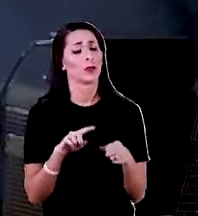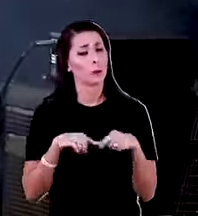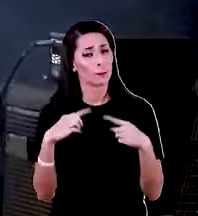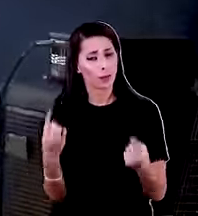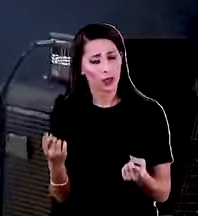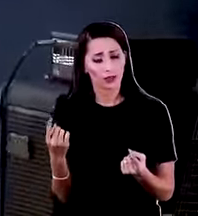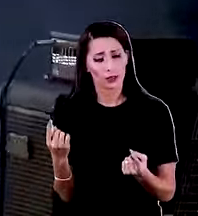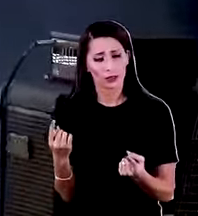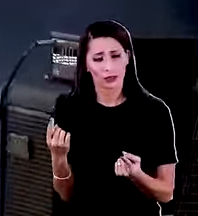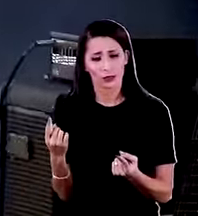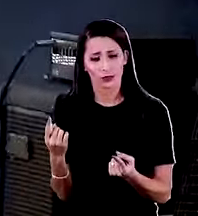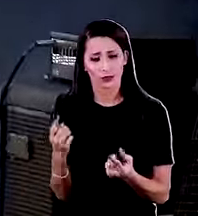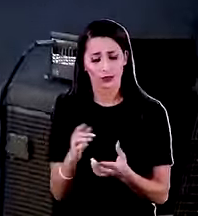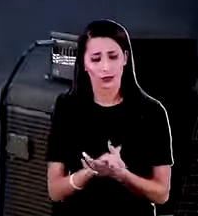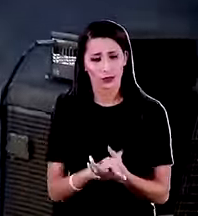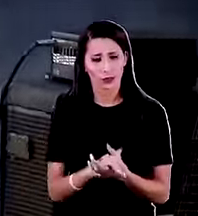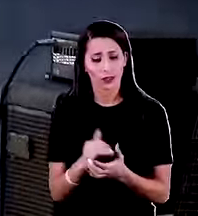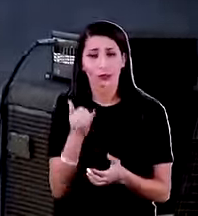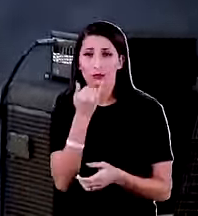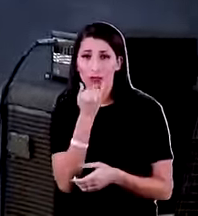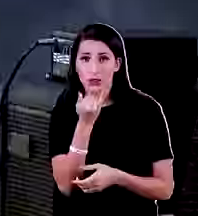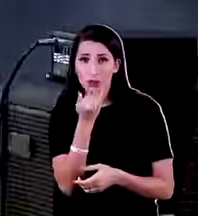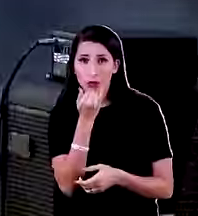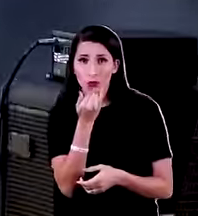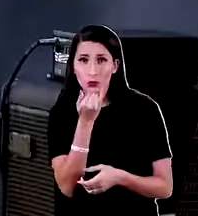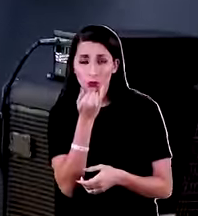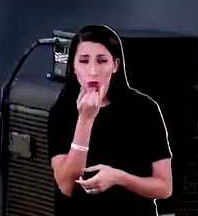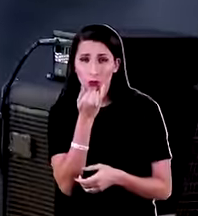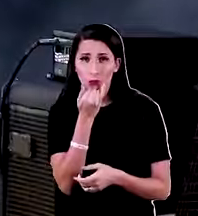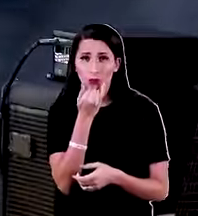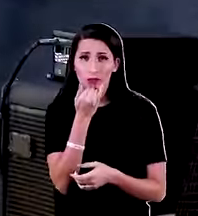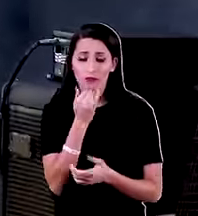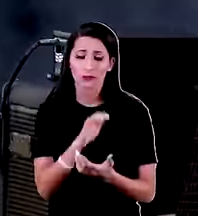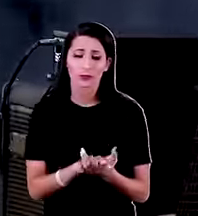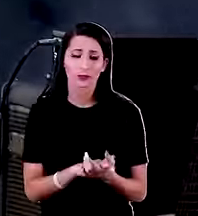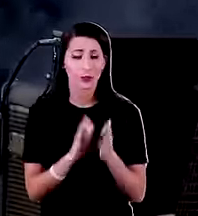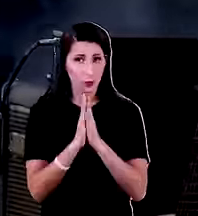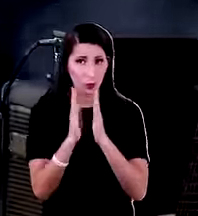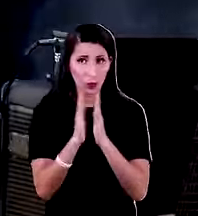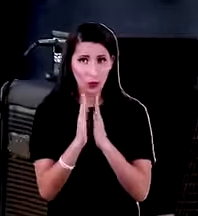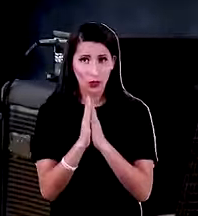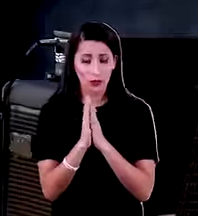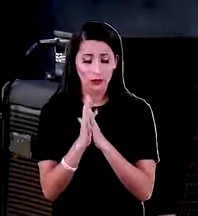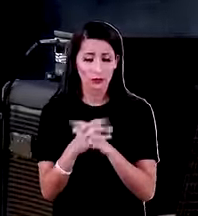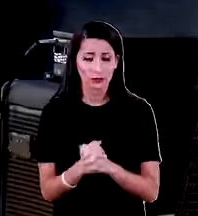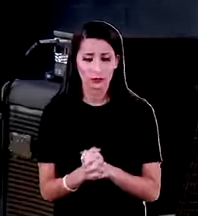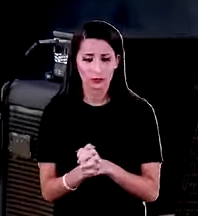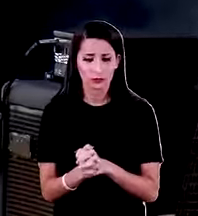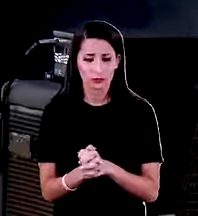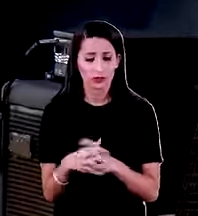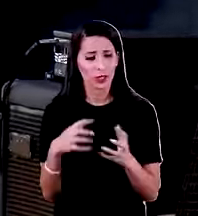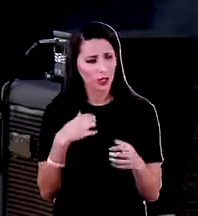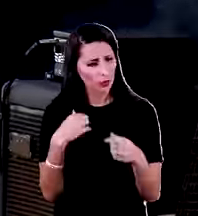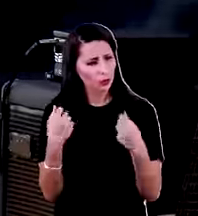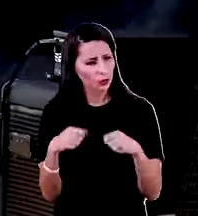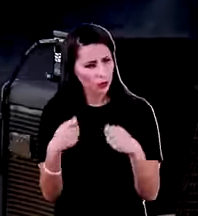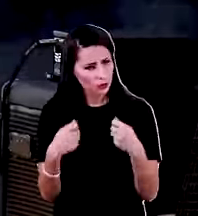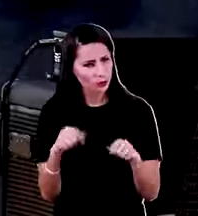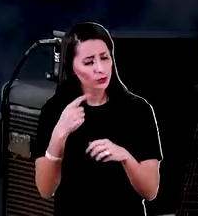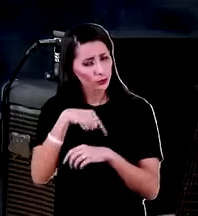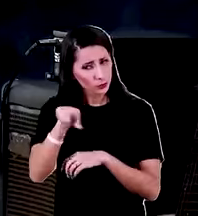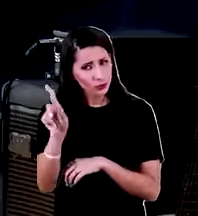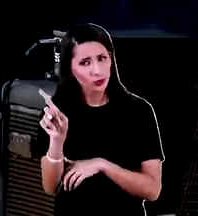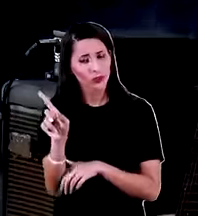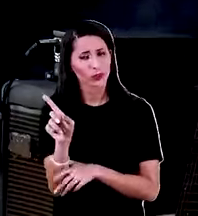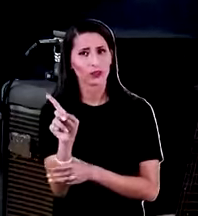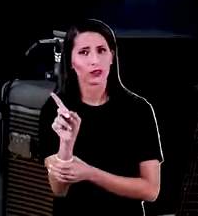Mas, desculpa, eu não vou nem poder ficar aqui contigo. Vai embora. Eu preciso ir, mulher. Eu preciso